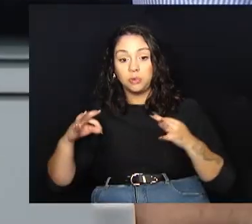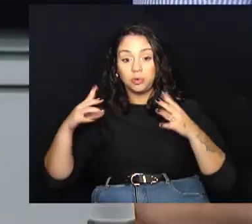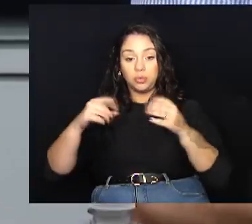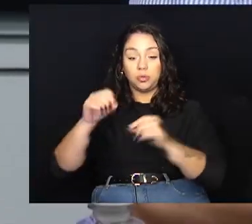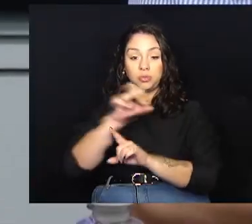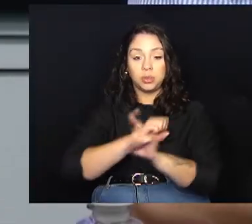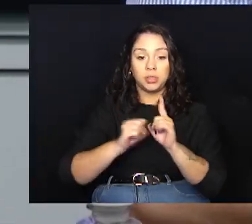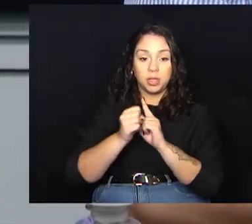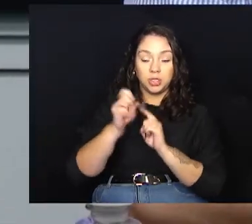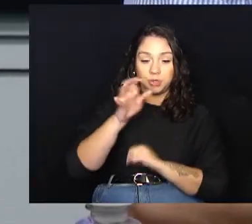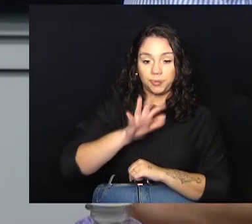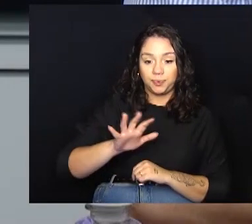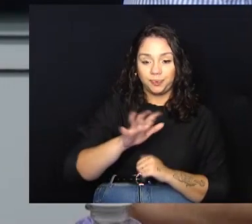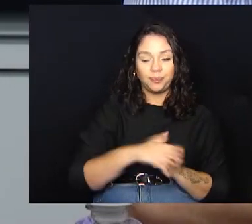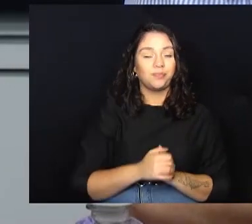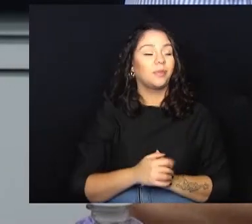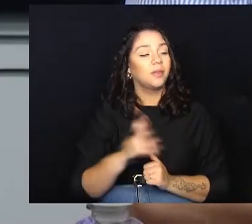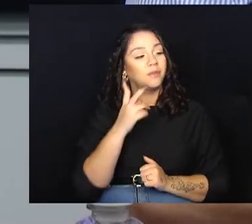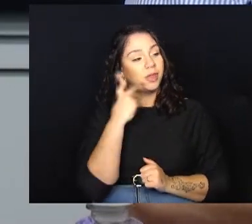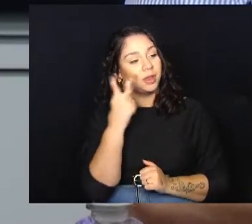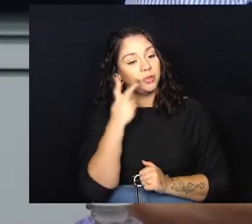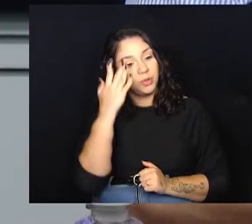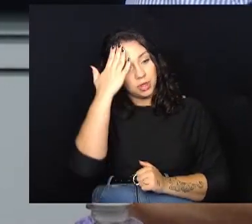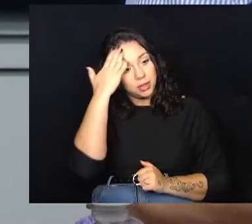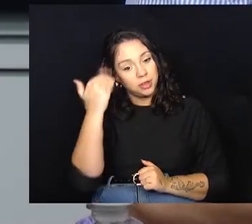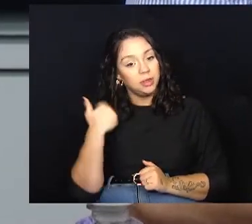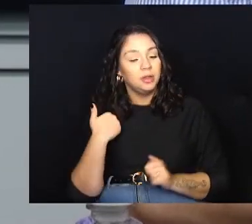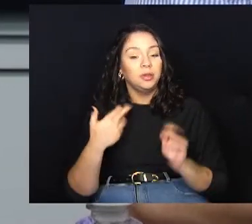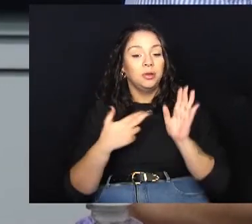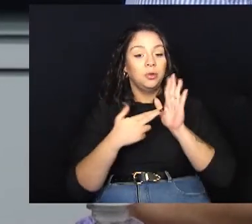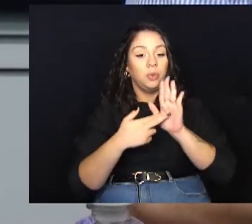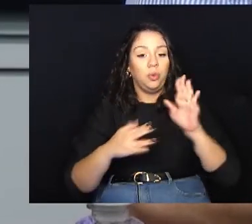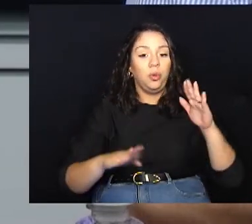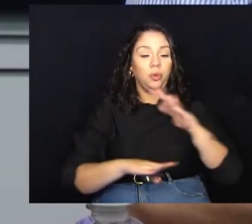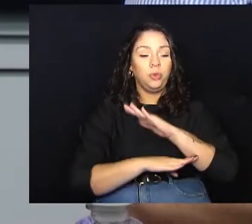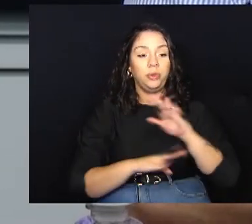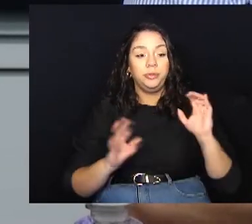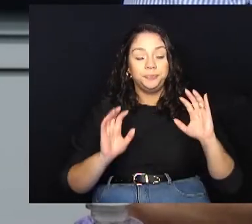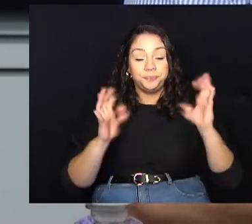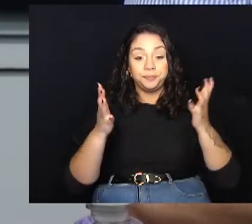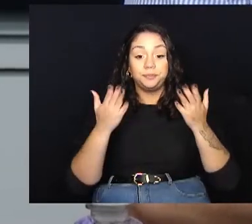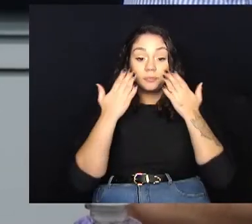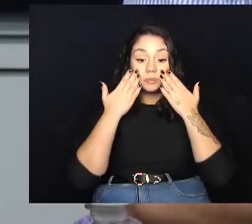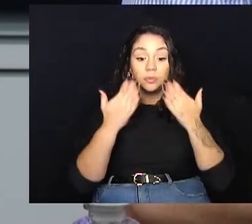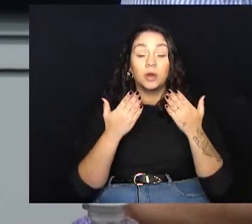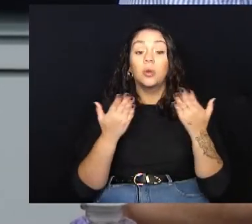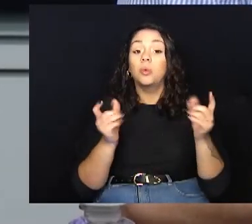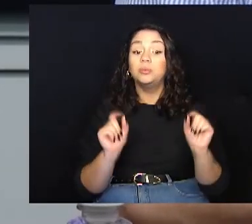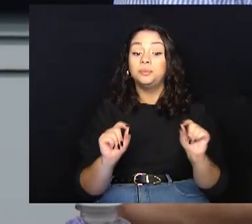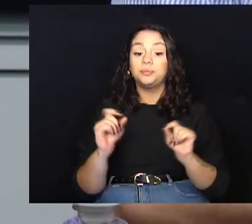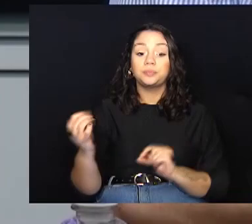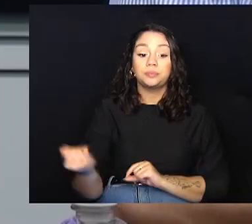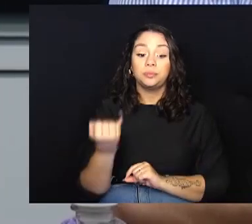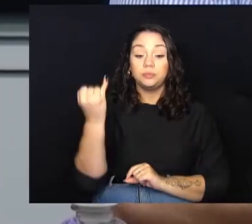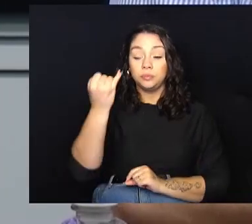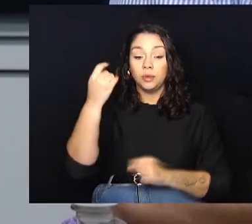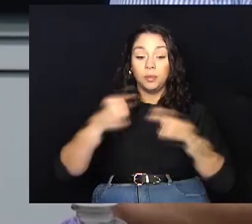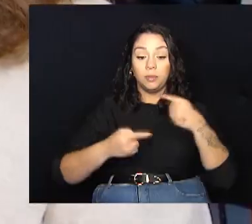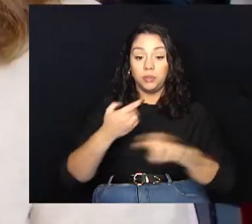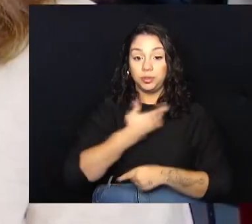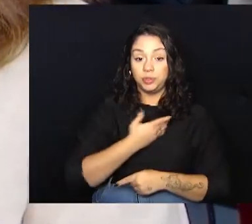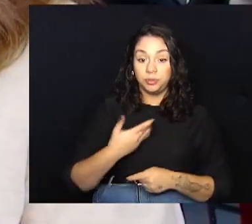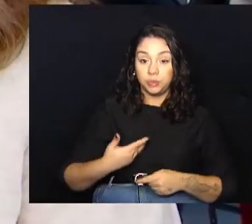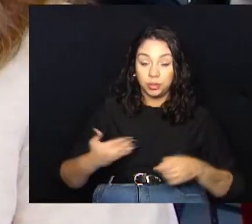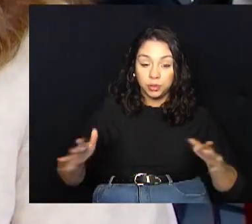no geral a vereadora Débora Palermo que representou a câmara no evento destaca a importância de políticas públicas de